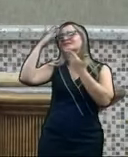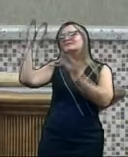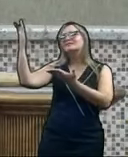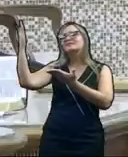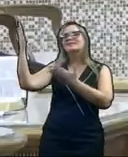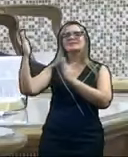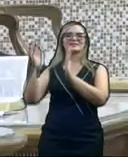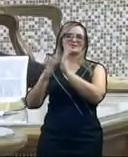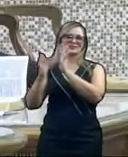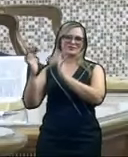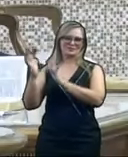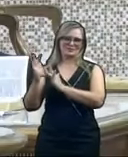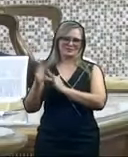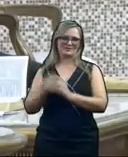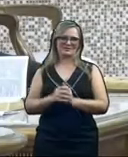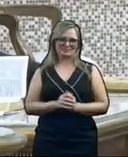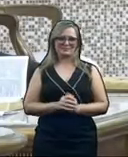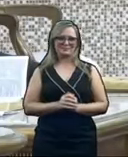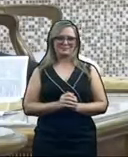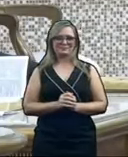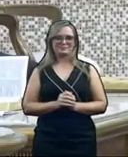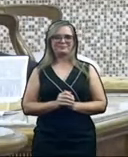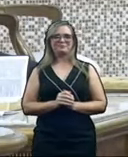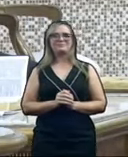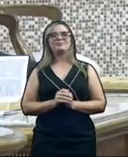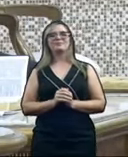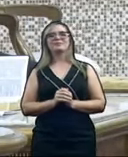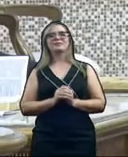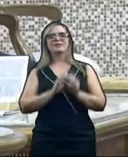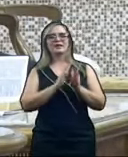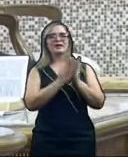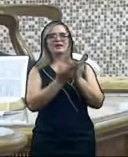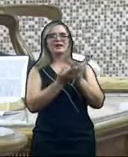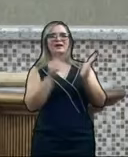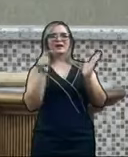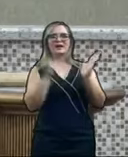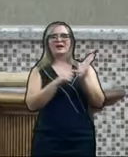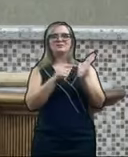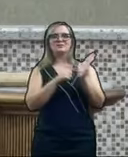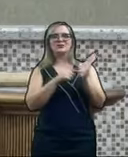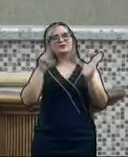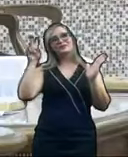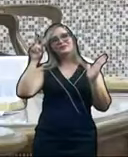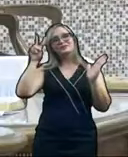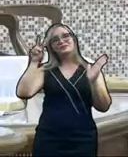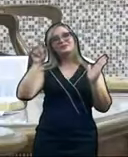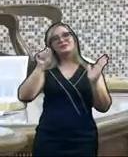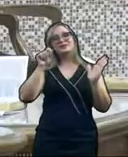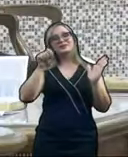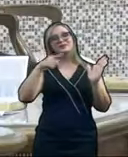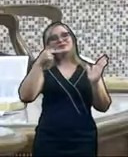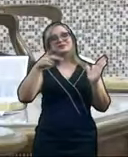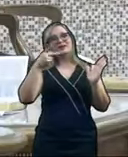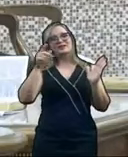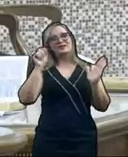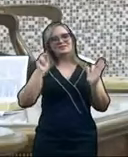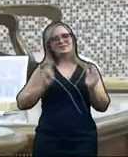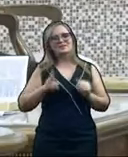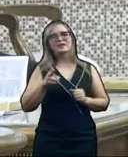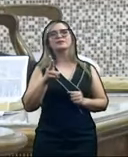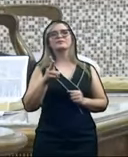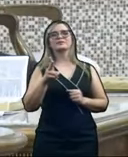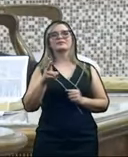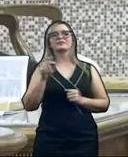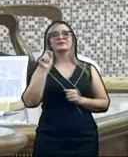porque você falou dele para mim Mas eu continuo com Jesus porque ele falou meu coração não